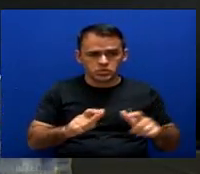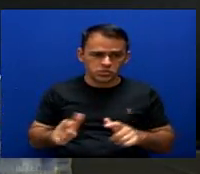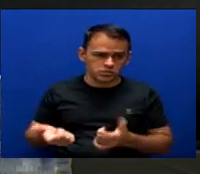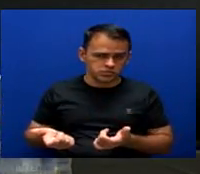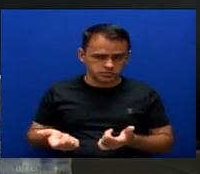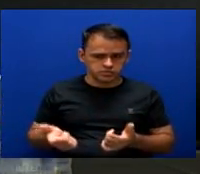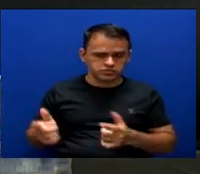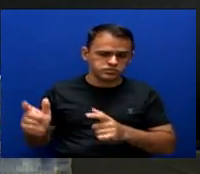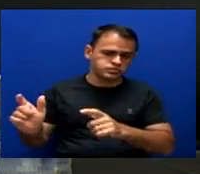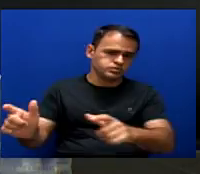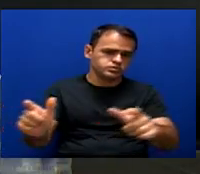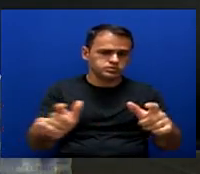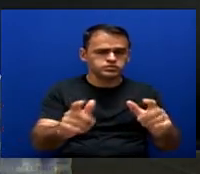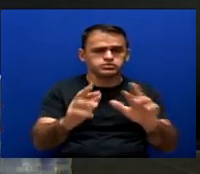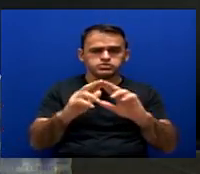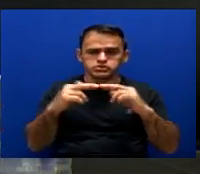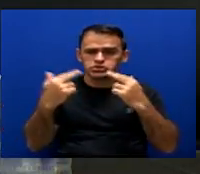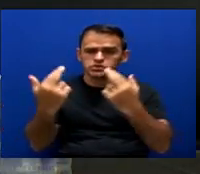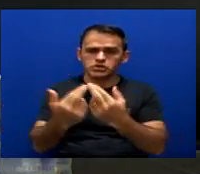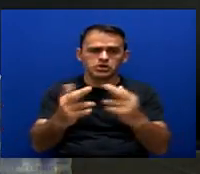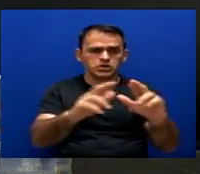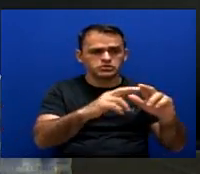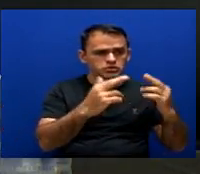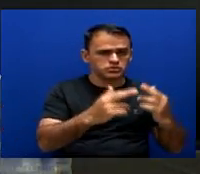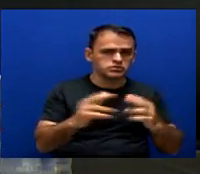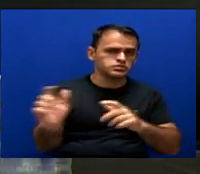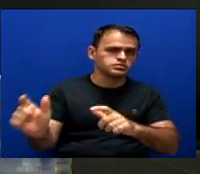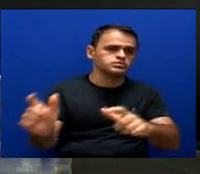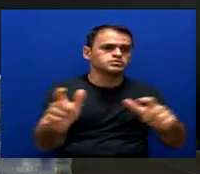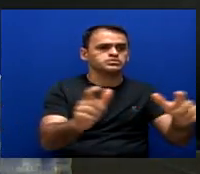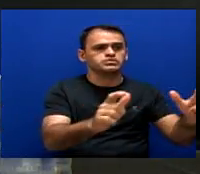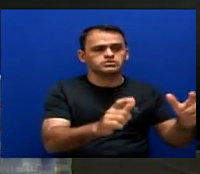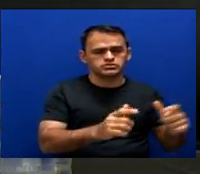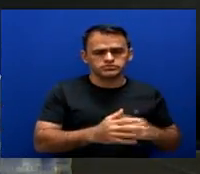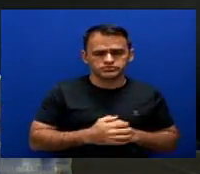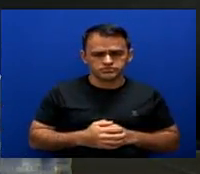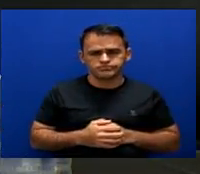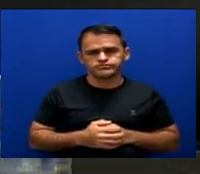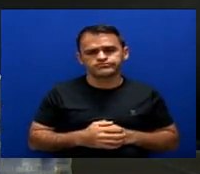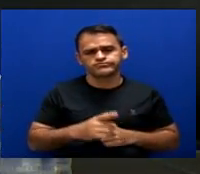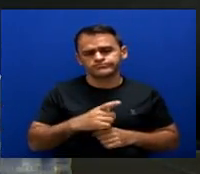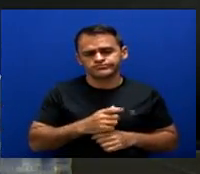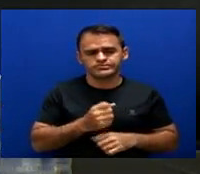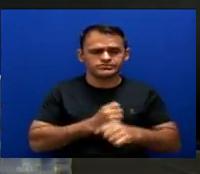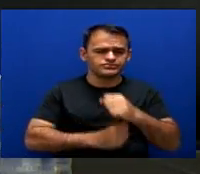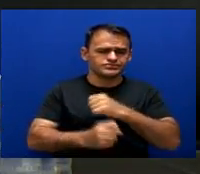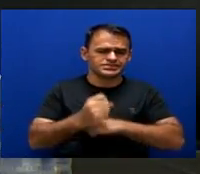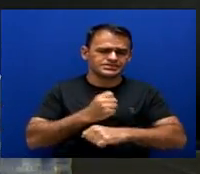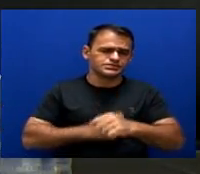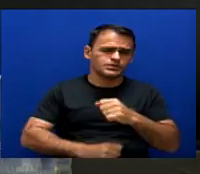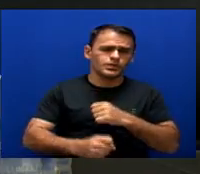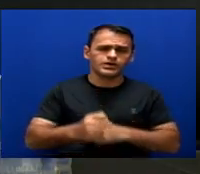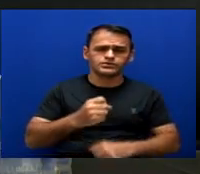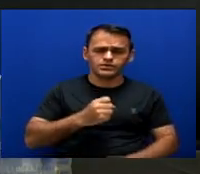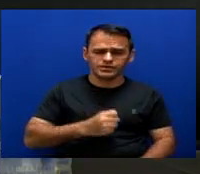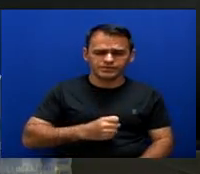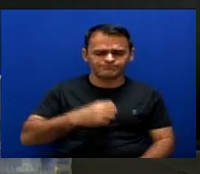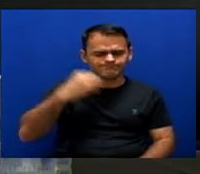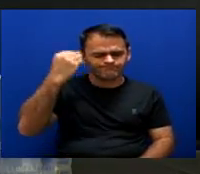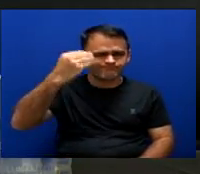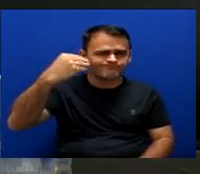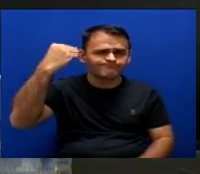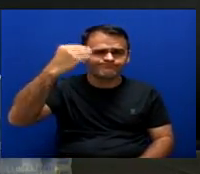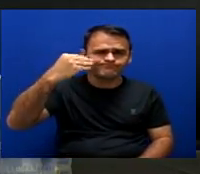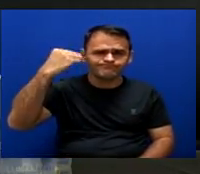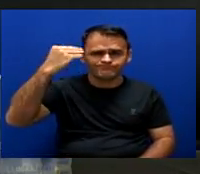positivo e que se leve efetivamente isso porque são quatro anos de experiência e tenho certeza